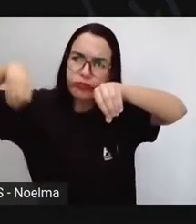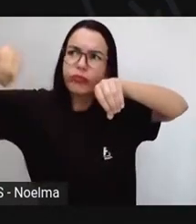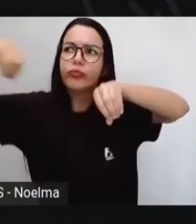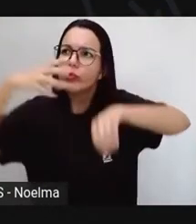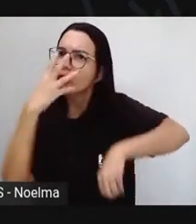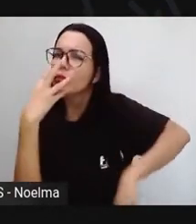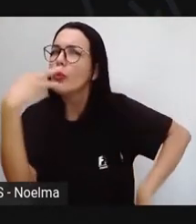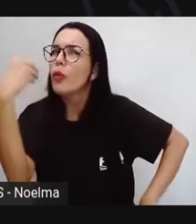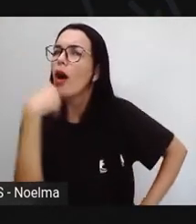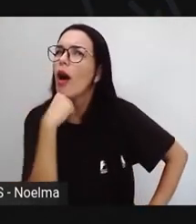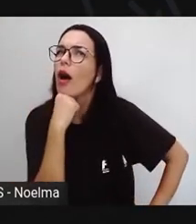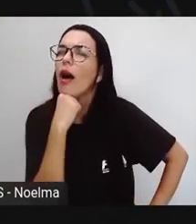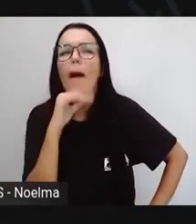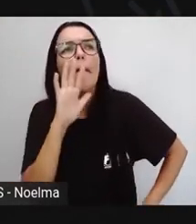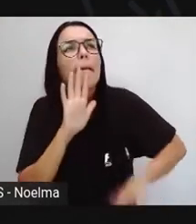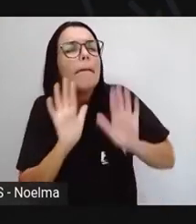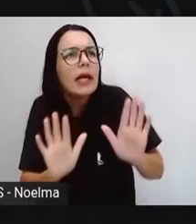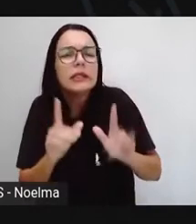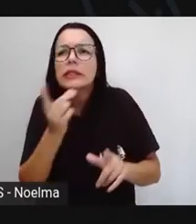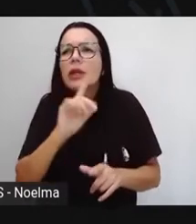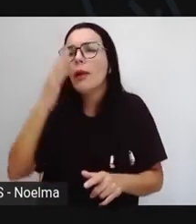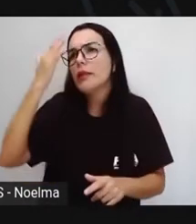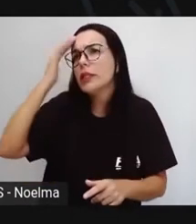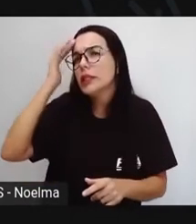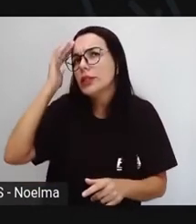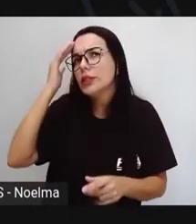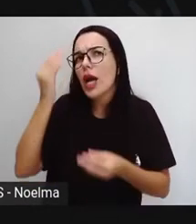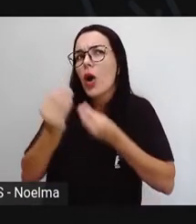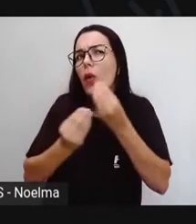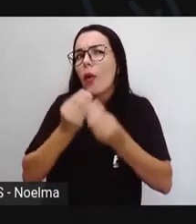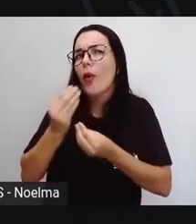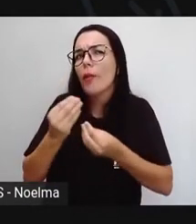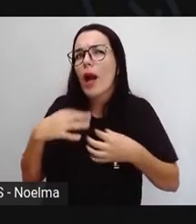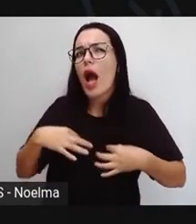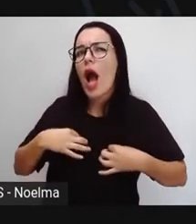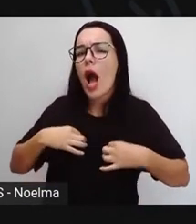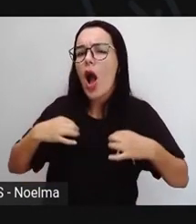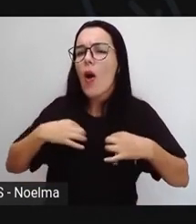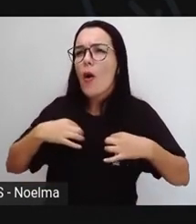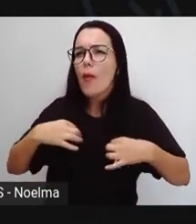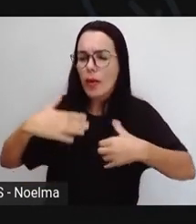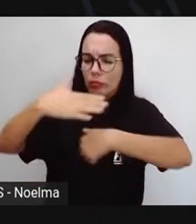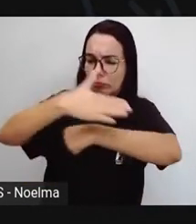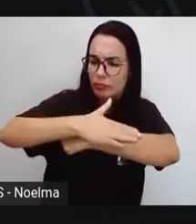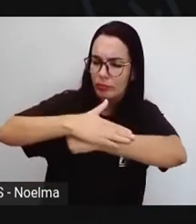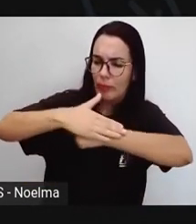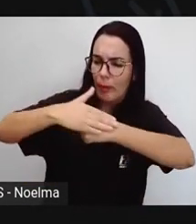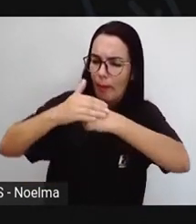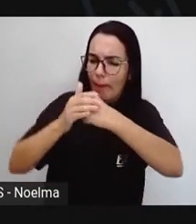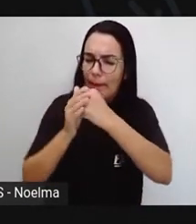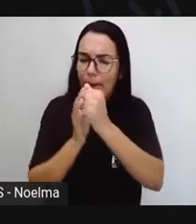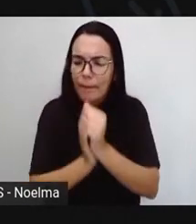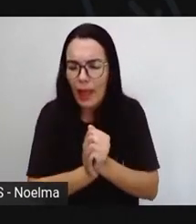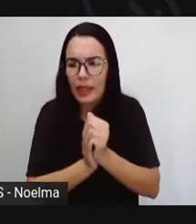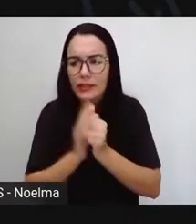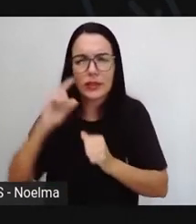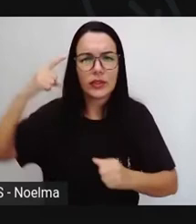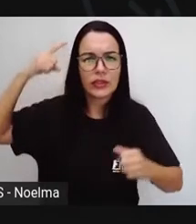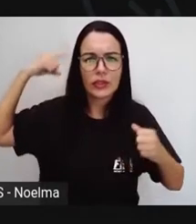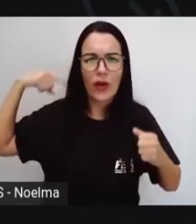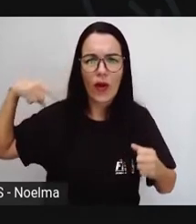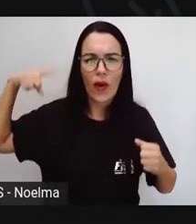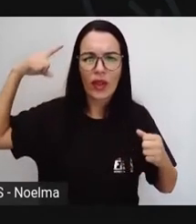lobo. Só não entendia muito bem a roupa feita de pele de cordeiro. Um casaco,